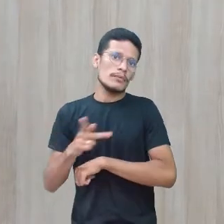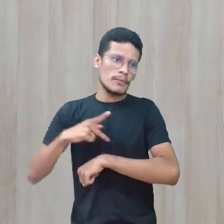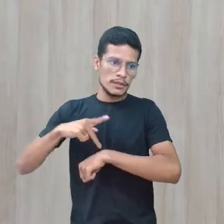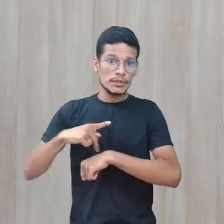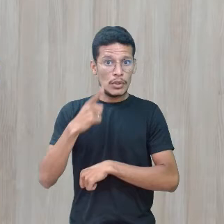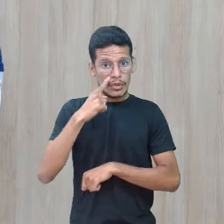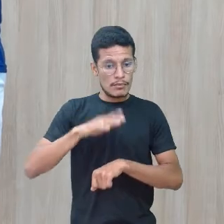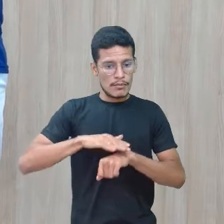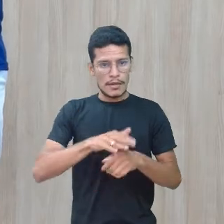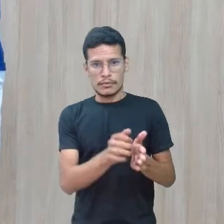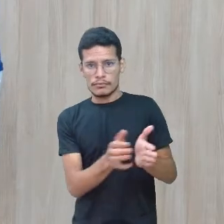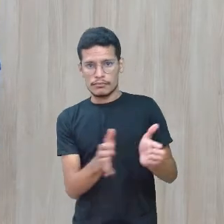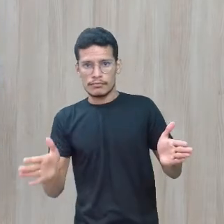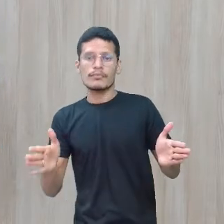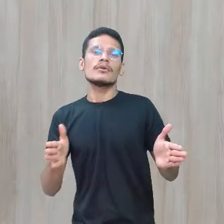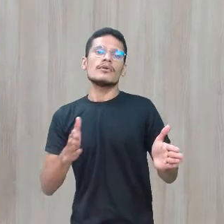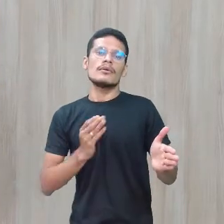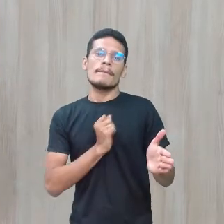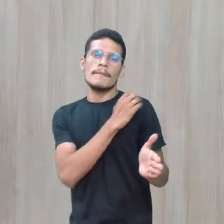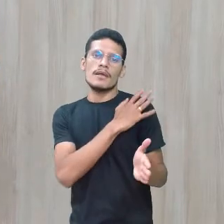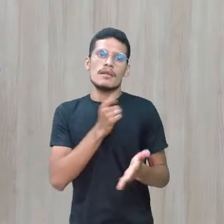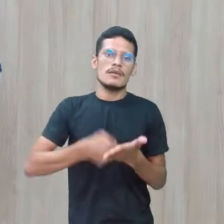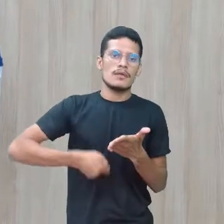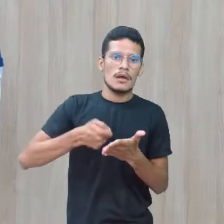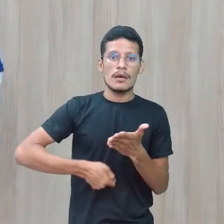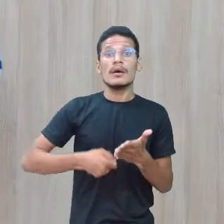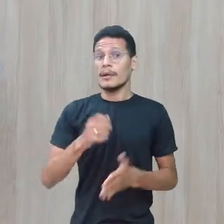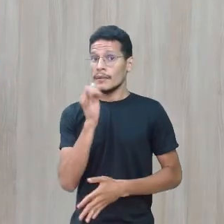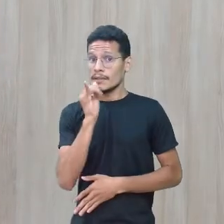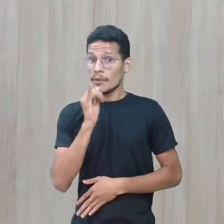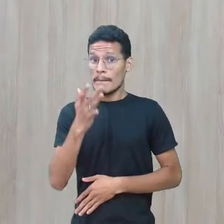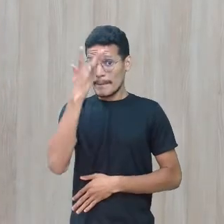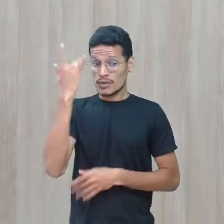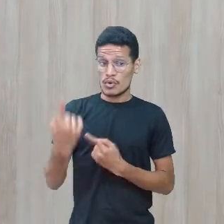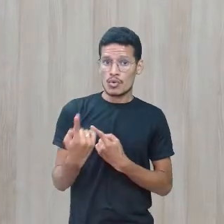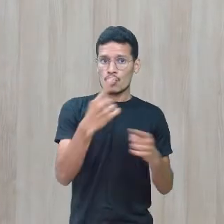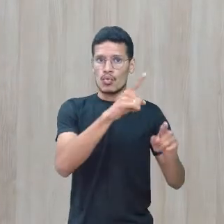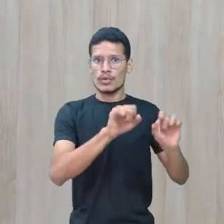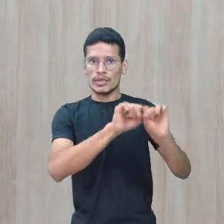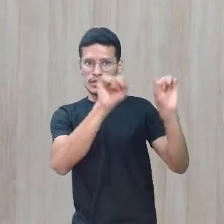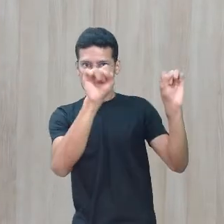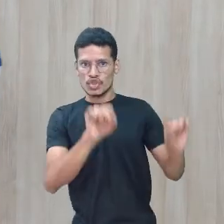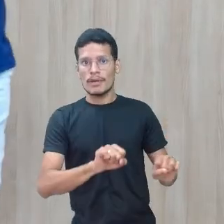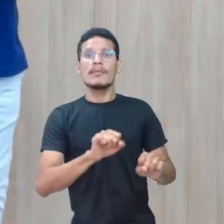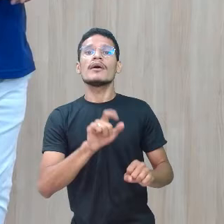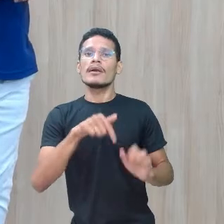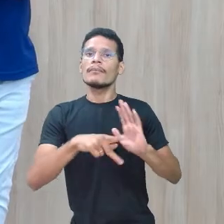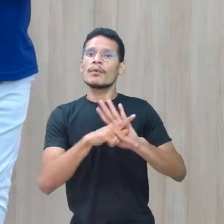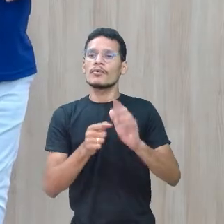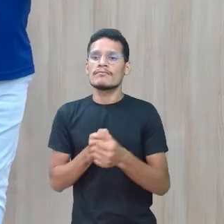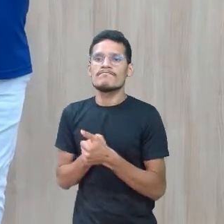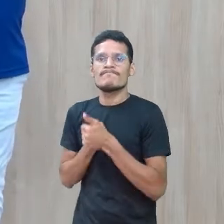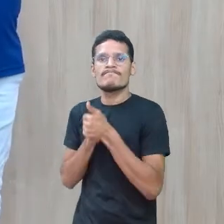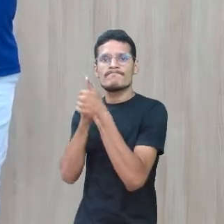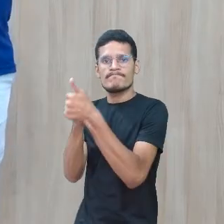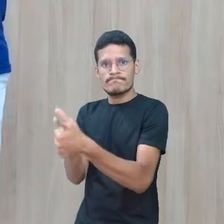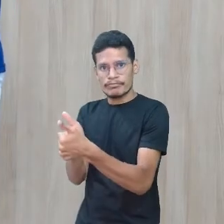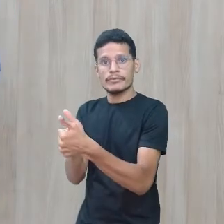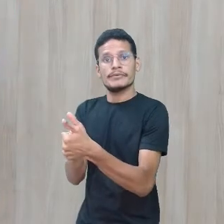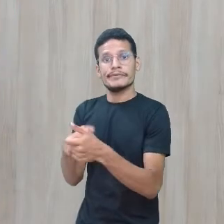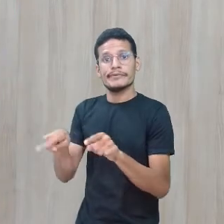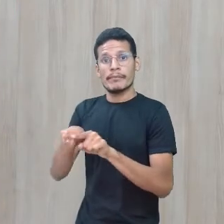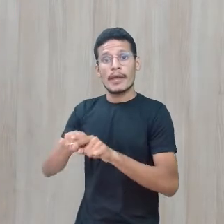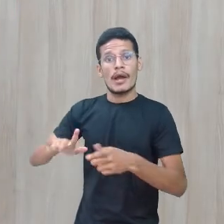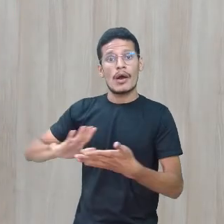durante a ditadura militar no Brasil, aquelas pessoas que se colocavam contra o sistema, elas eram perseguidas, muitas vezes